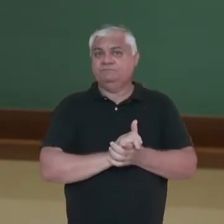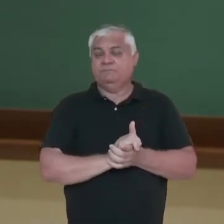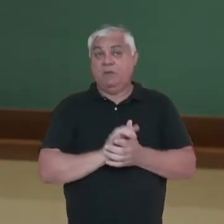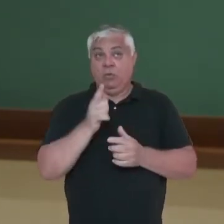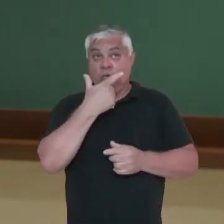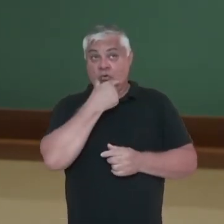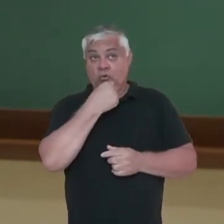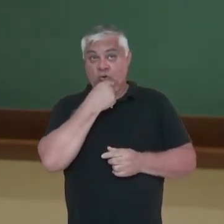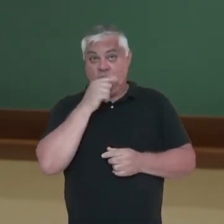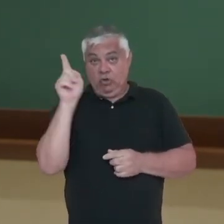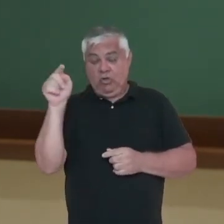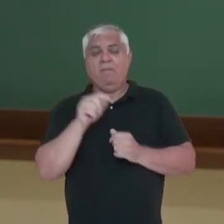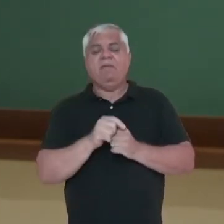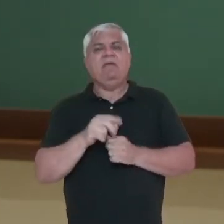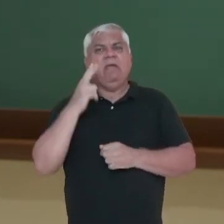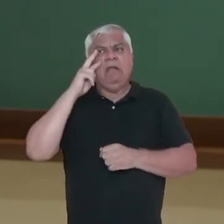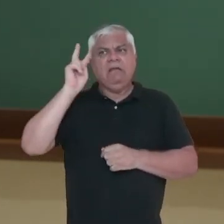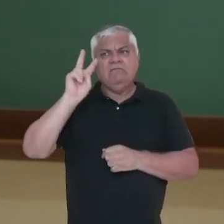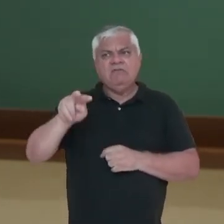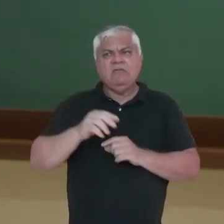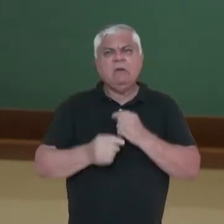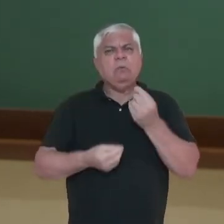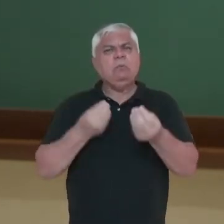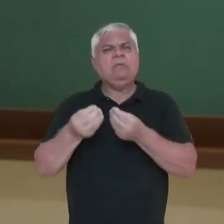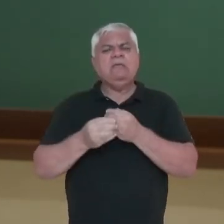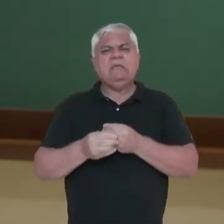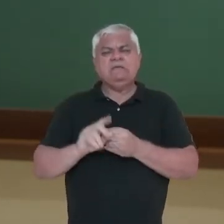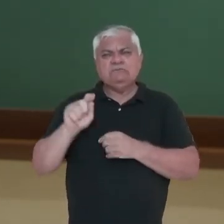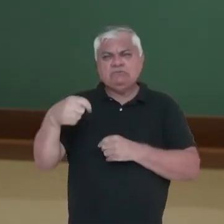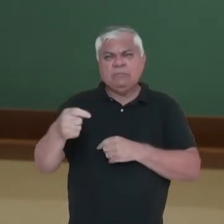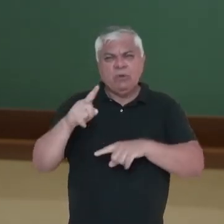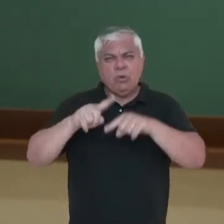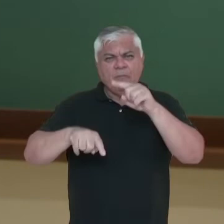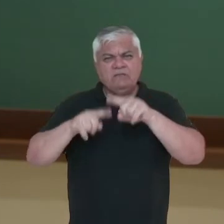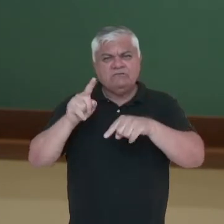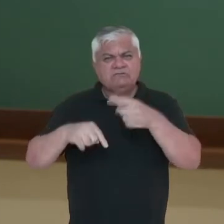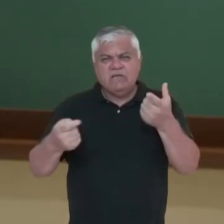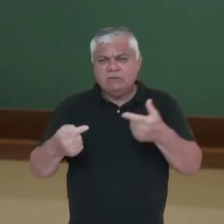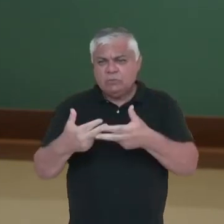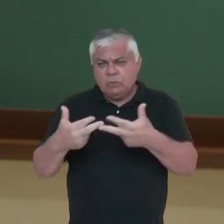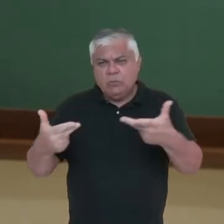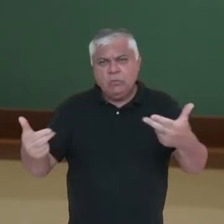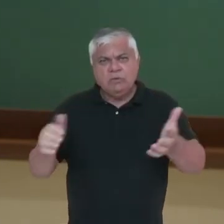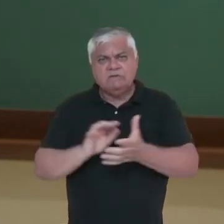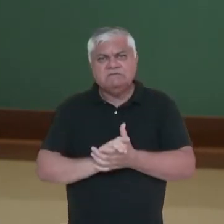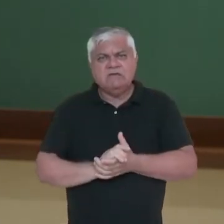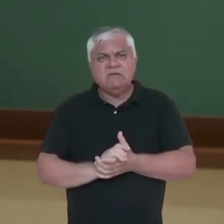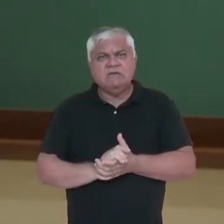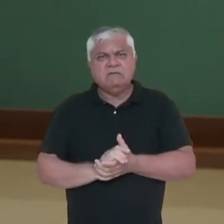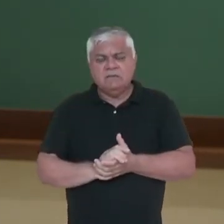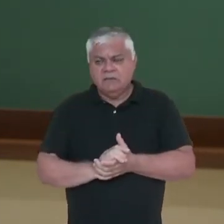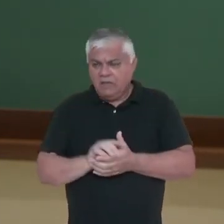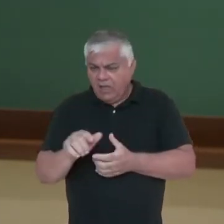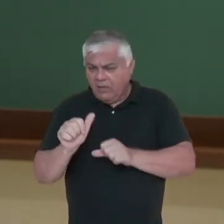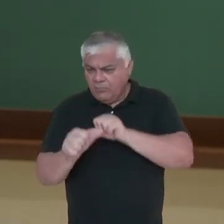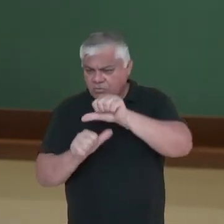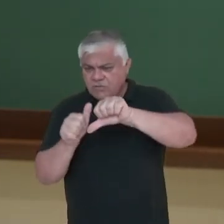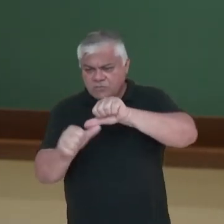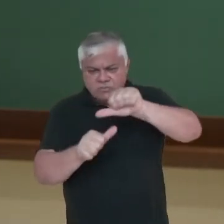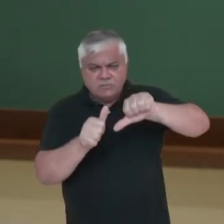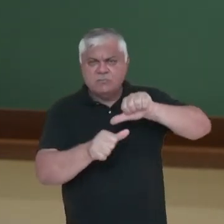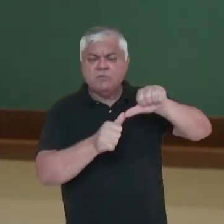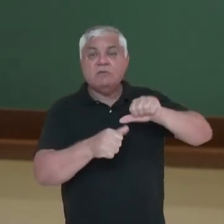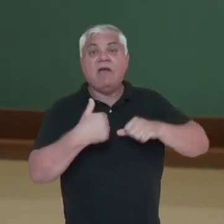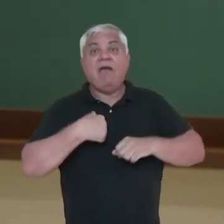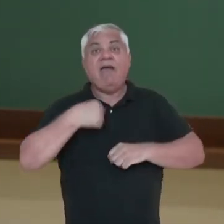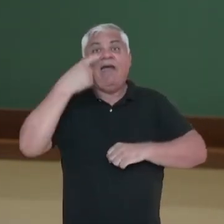Cleide lado dobro da Taís que é um objeto que tinha um uma ideia esse objeto que foi a grande ideia de Março no chão que eu sentia muito tempo e